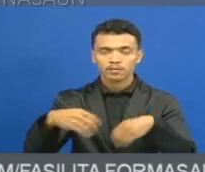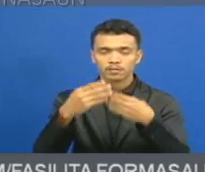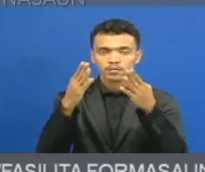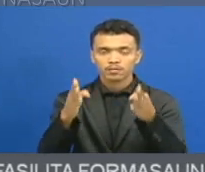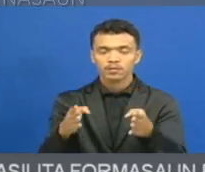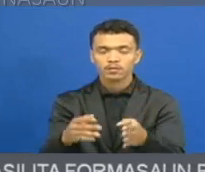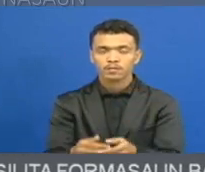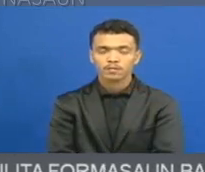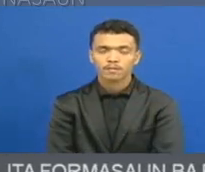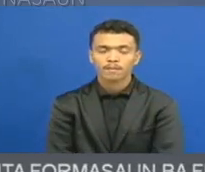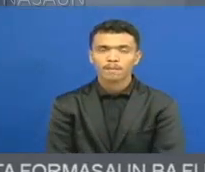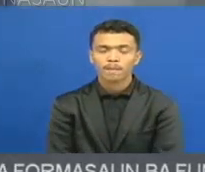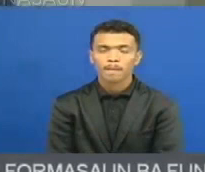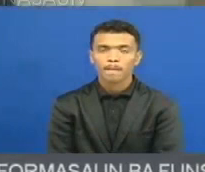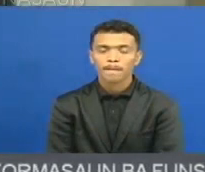humanos.